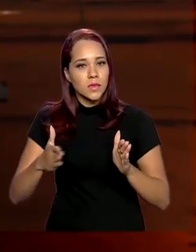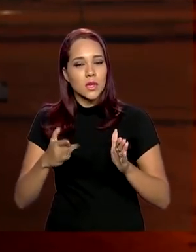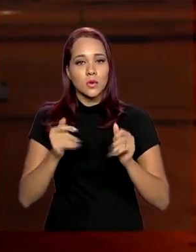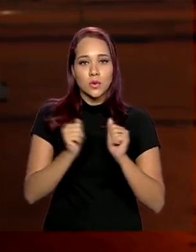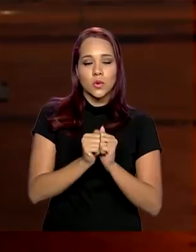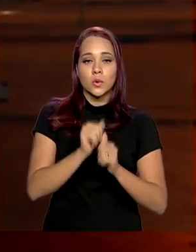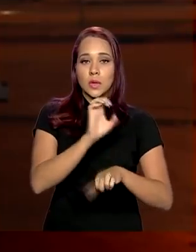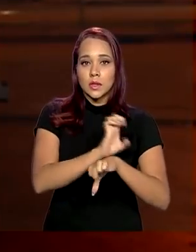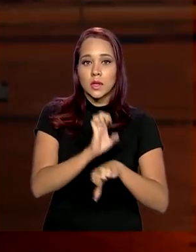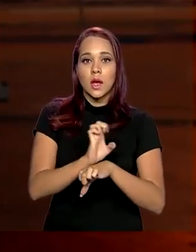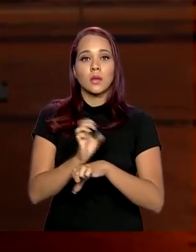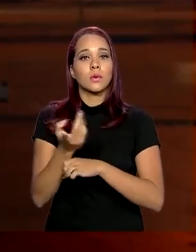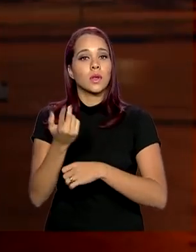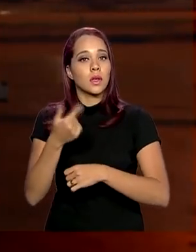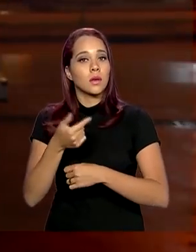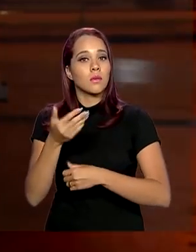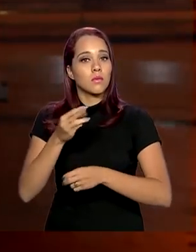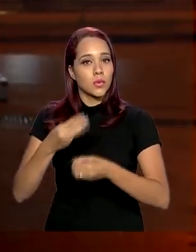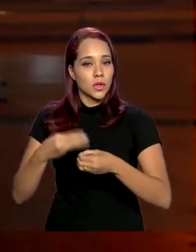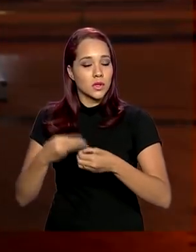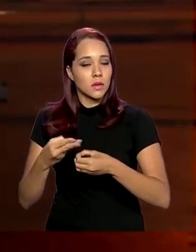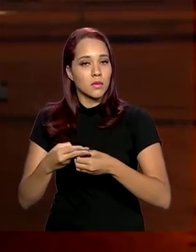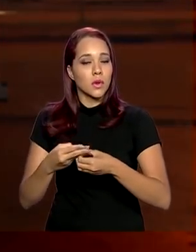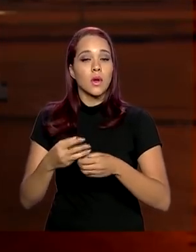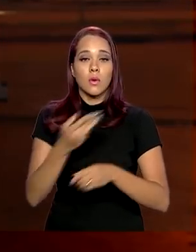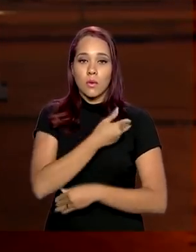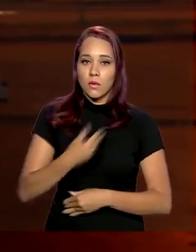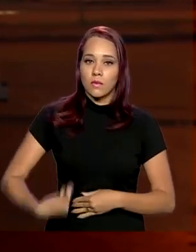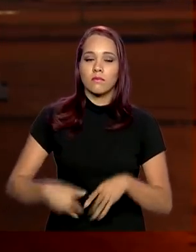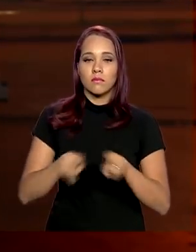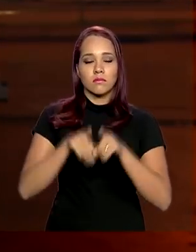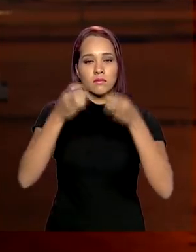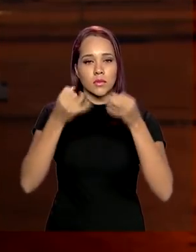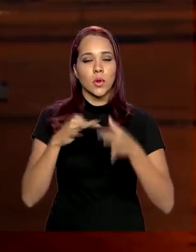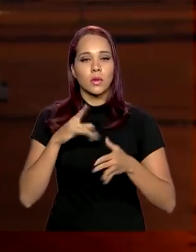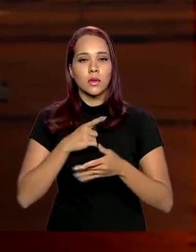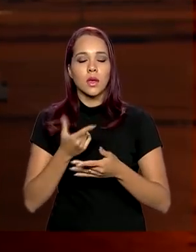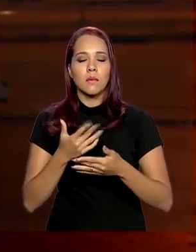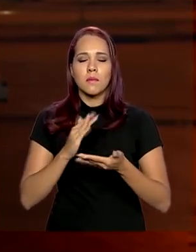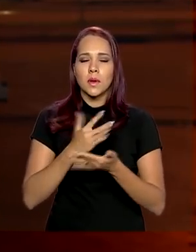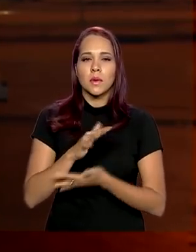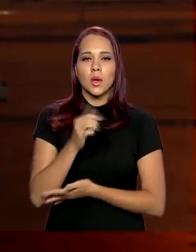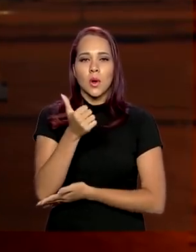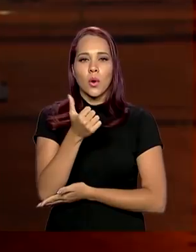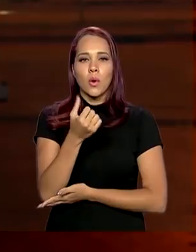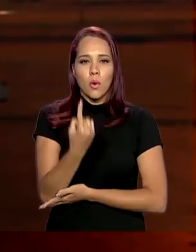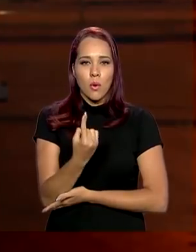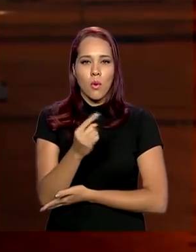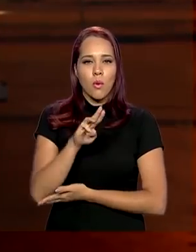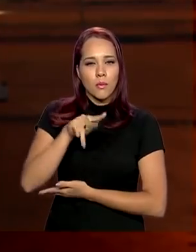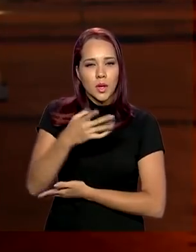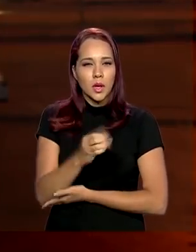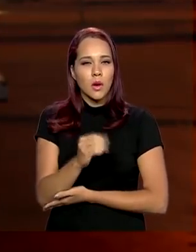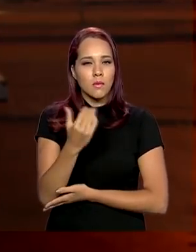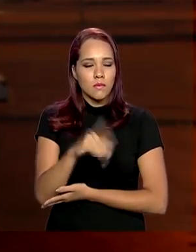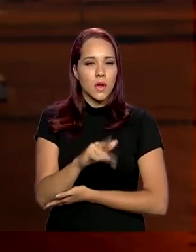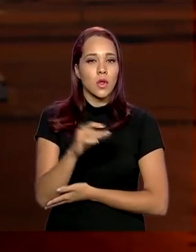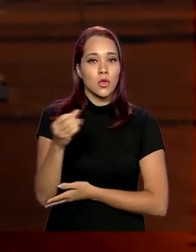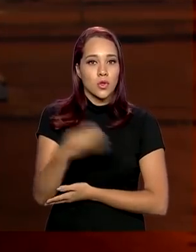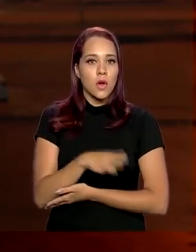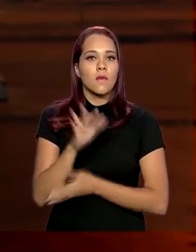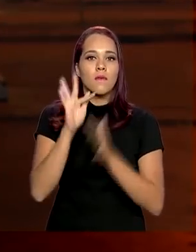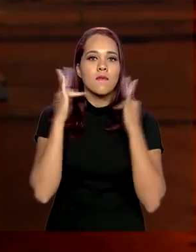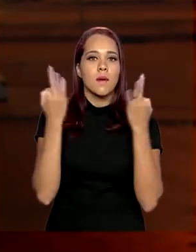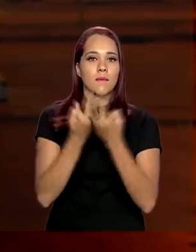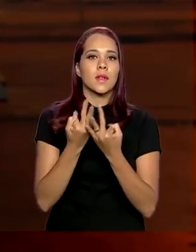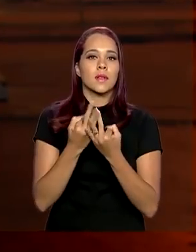estados e municípios. O governo também reforçou a inclusão de cerca de R 1,5 milhão de novas famílias no programa